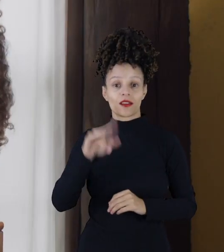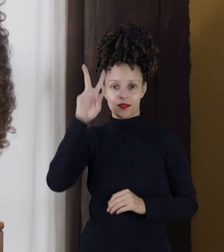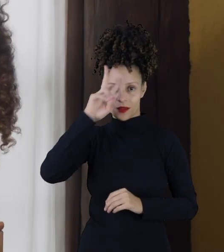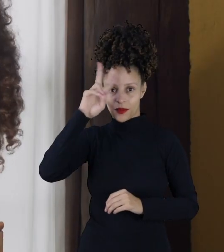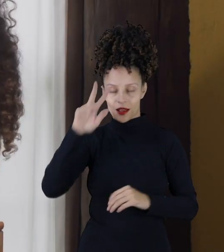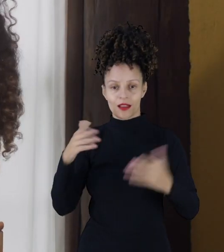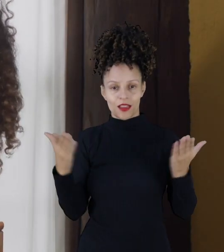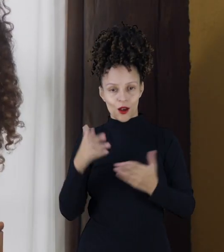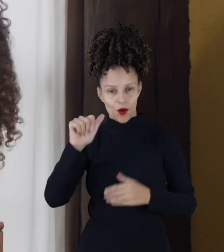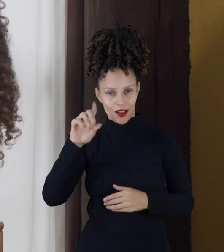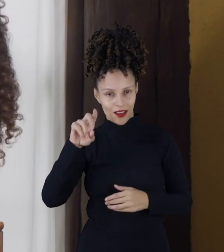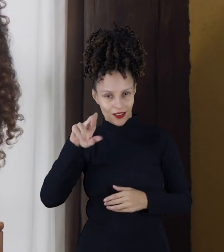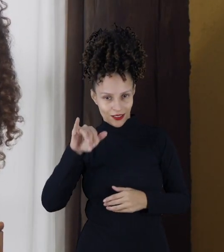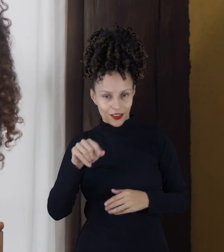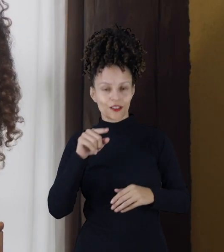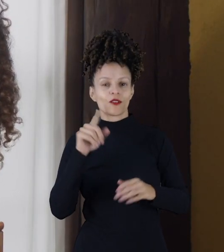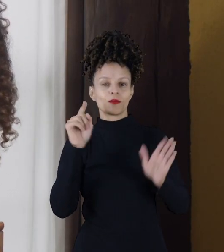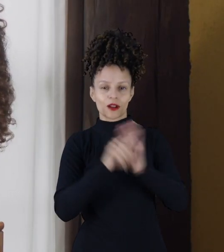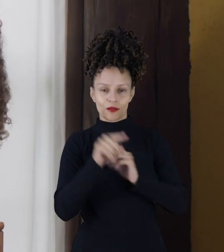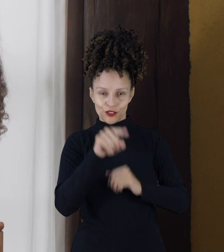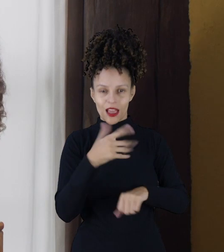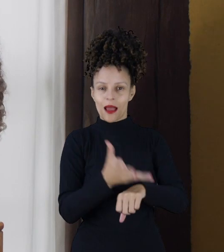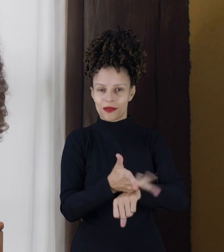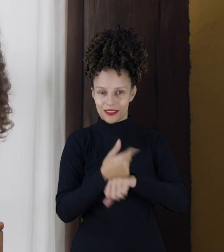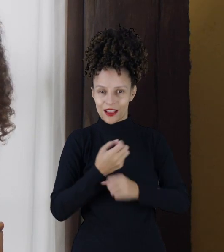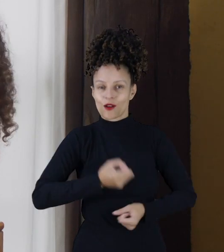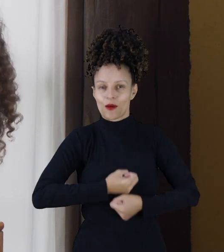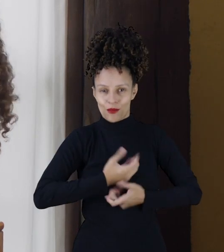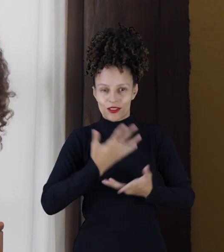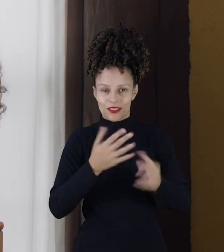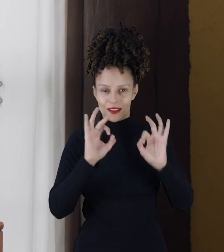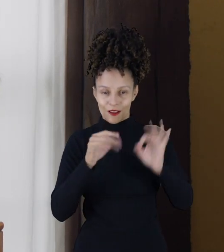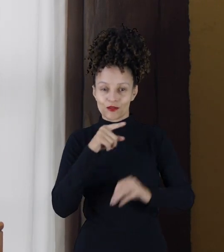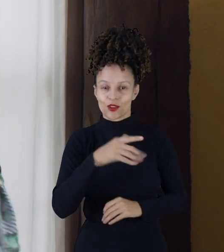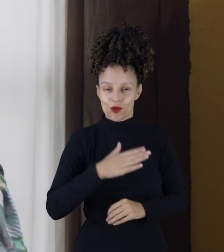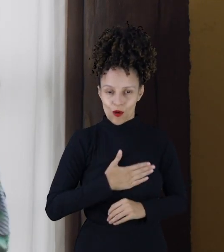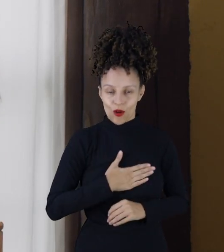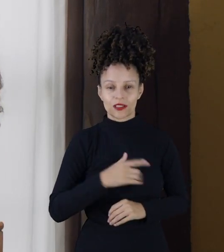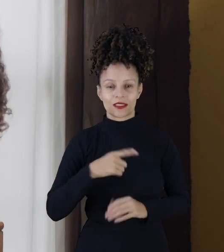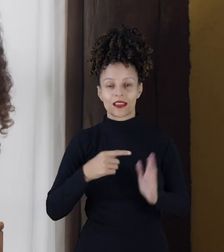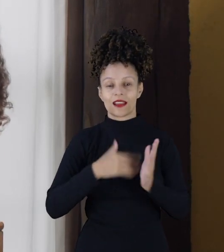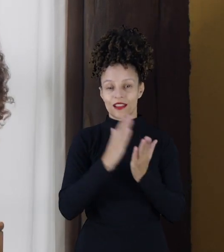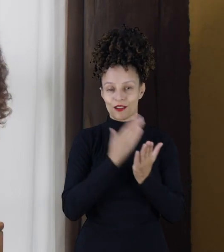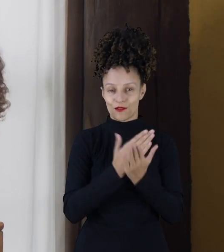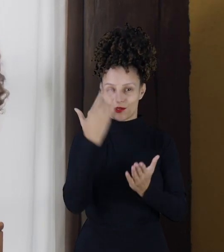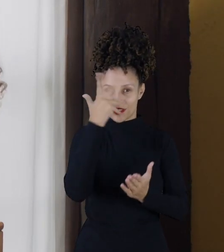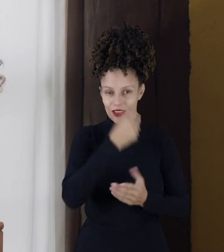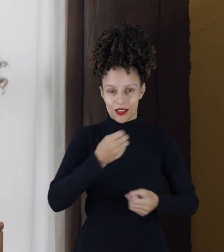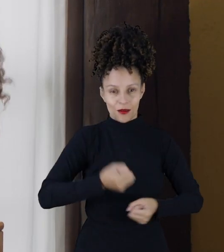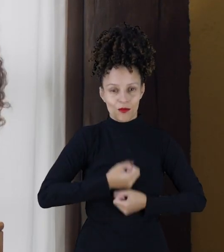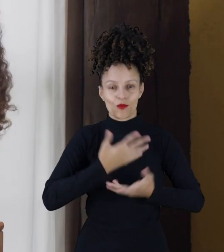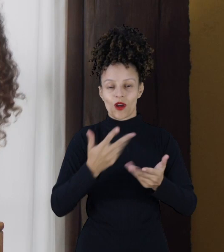você vai lembrar. E agora, Adri, vou para você que tem essa habilidade com a poesia, né? Que você gosta e tem um